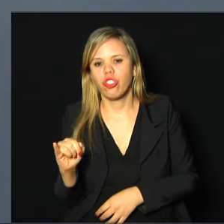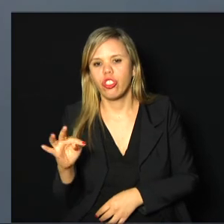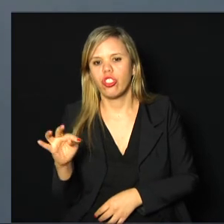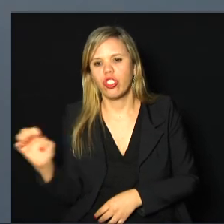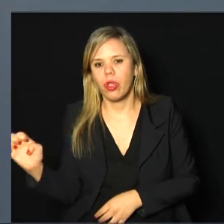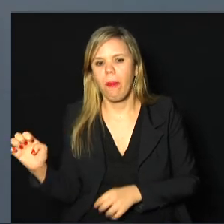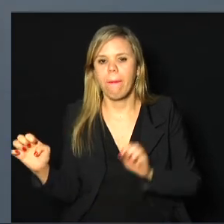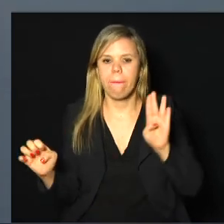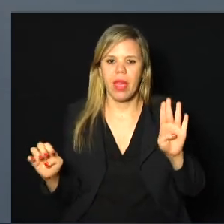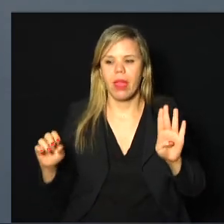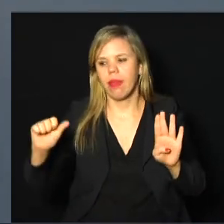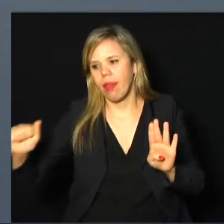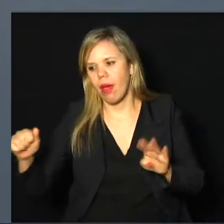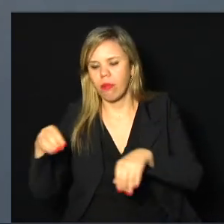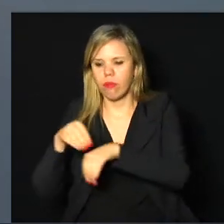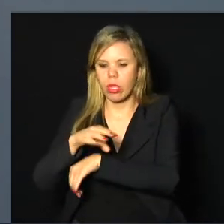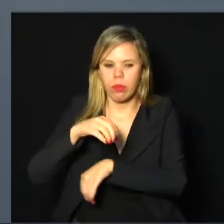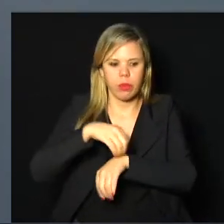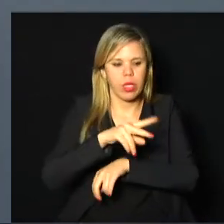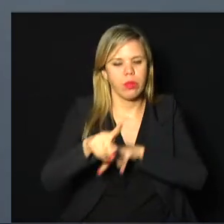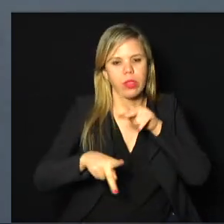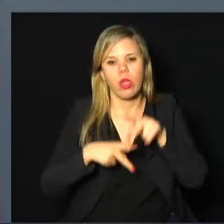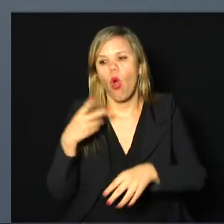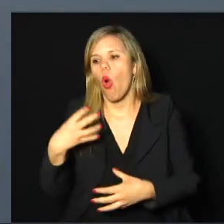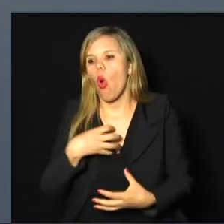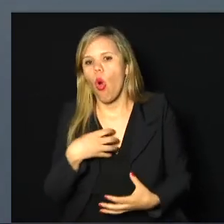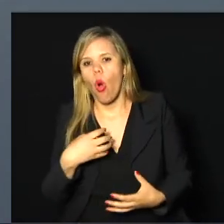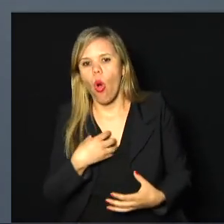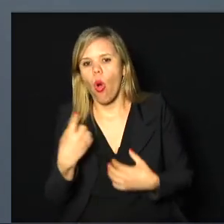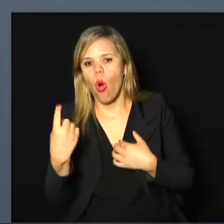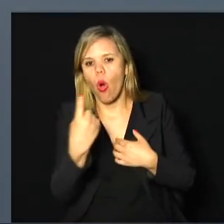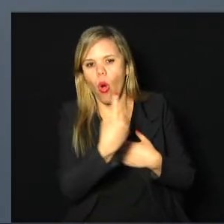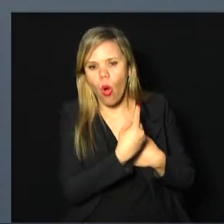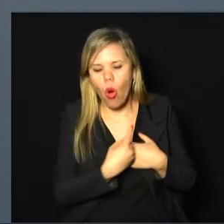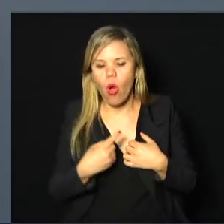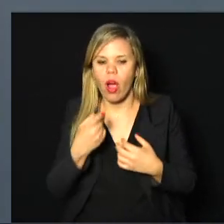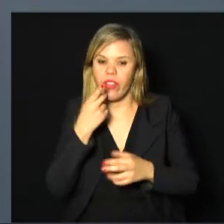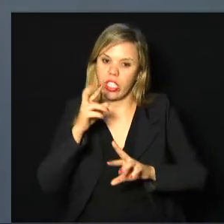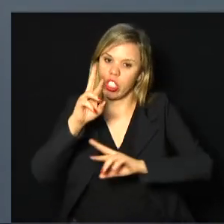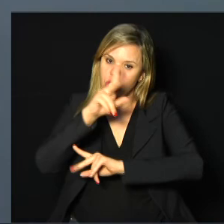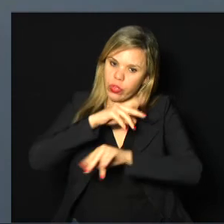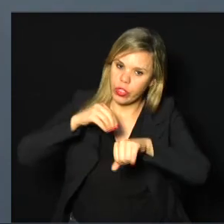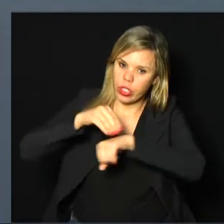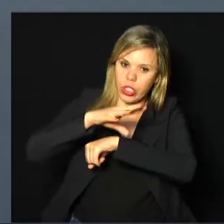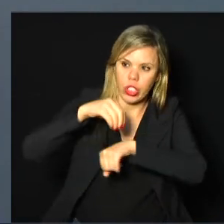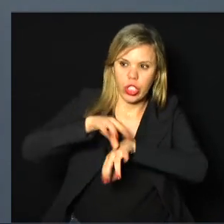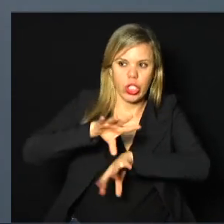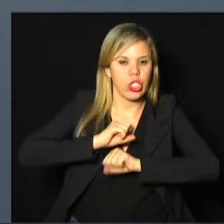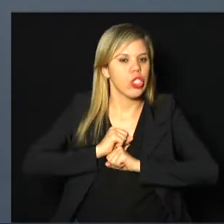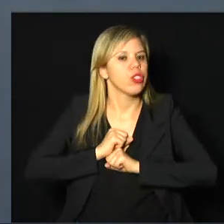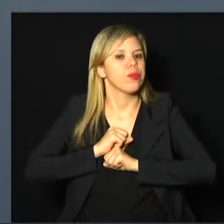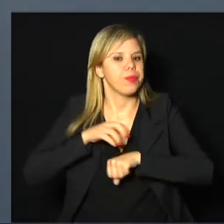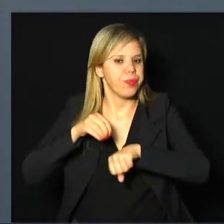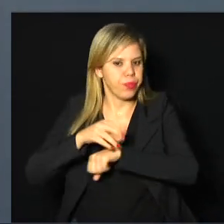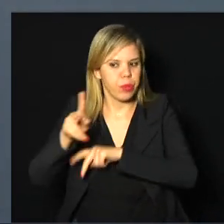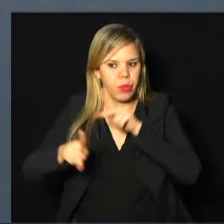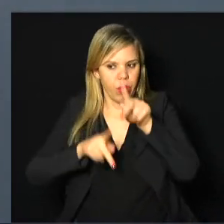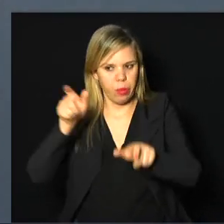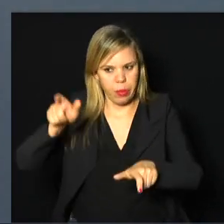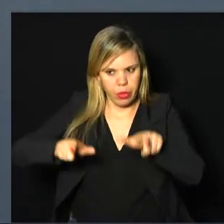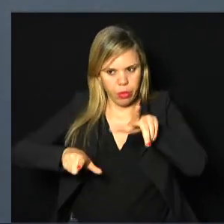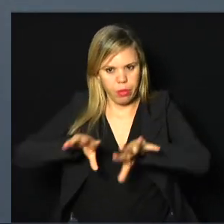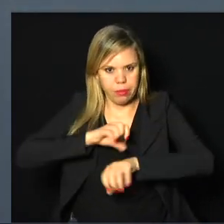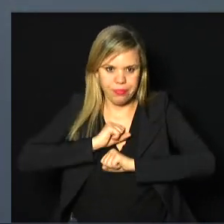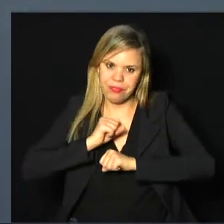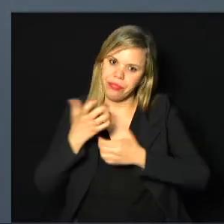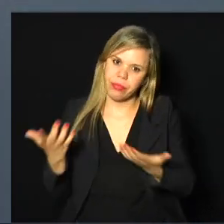que eu posso transmitir de pessoas para pessoas. Claro, o modo de transmissão de cada uma delas que eu falei é diferente, mas elas se transmitem de pessoa